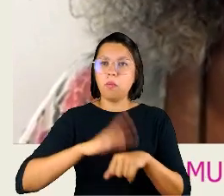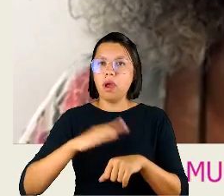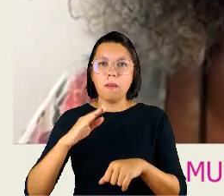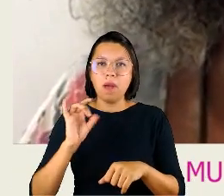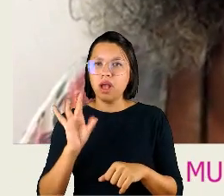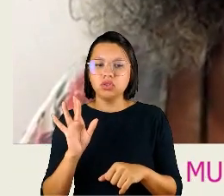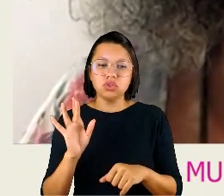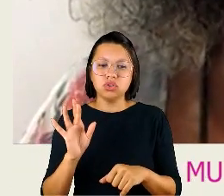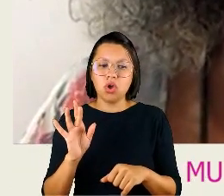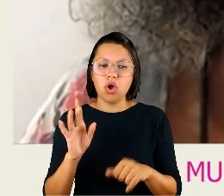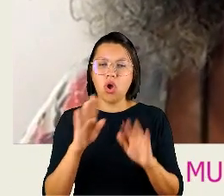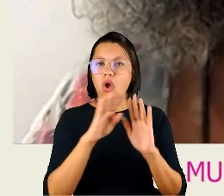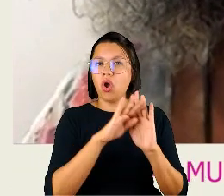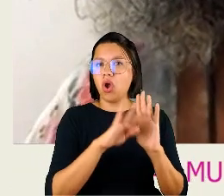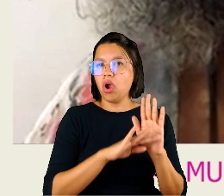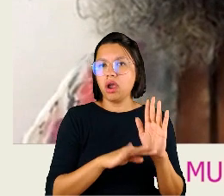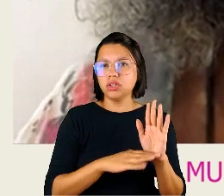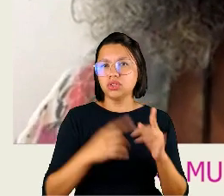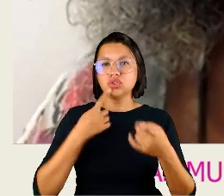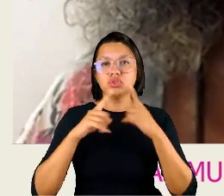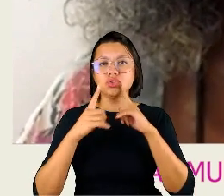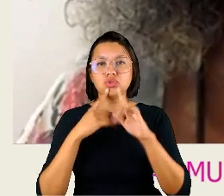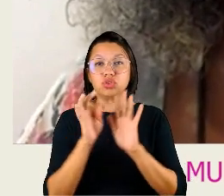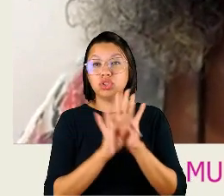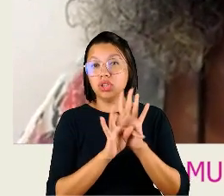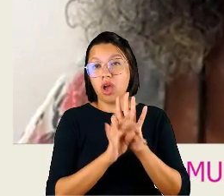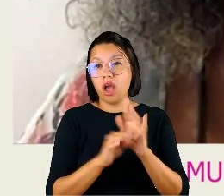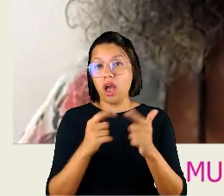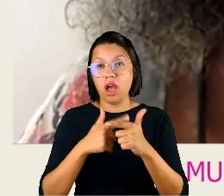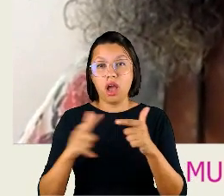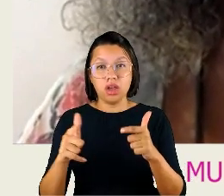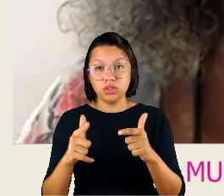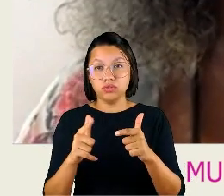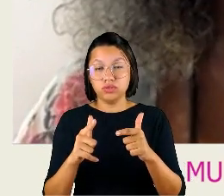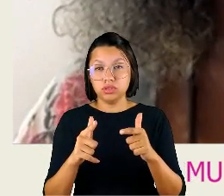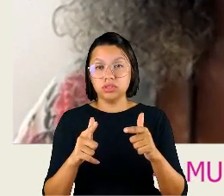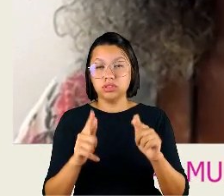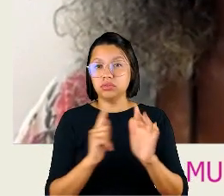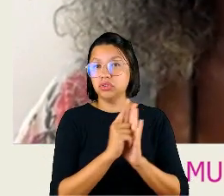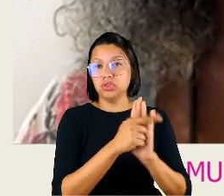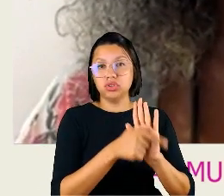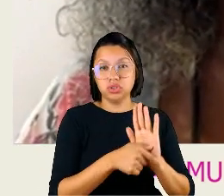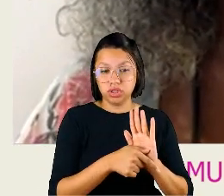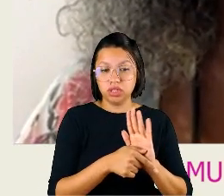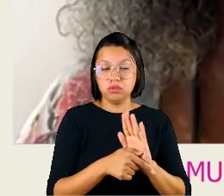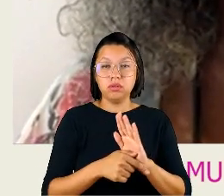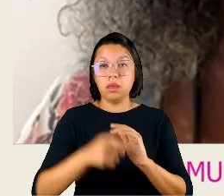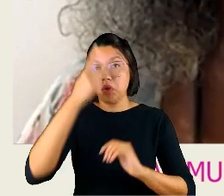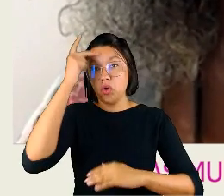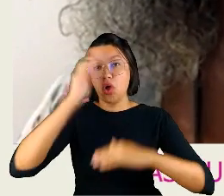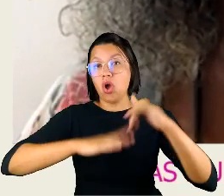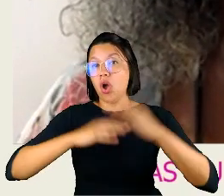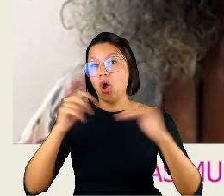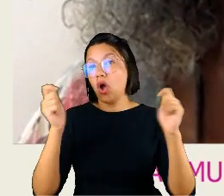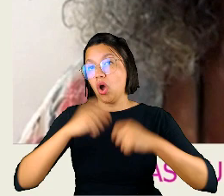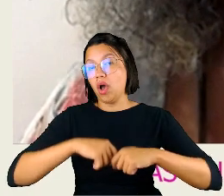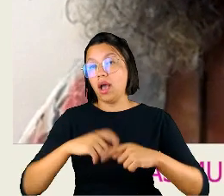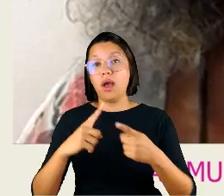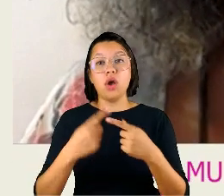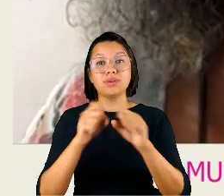apenas uma agenda de discutir teoricamente a divisão sexual do trabalho a quem compete, isso é o